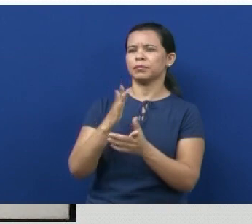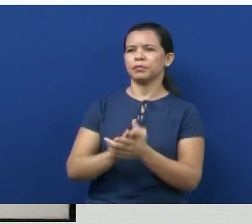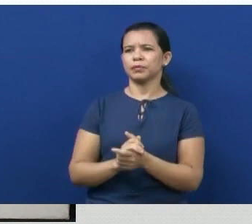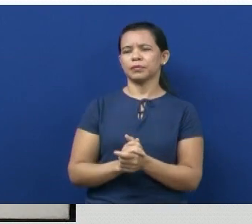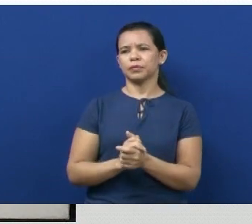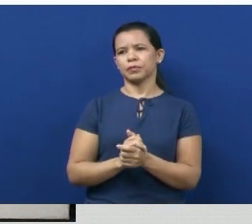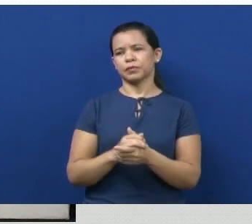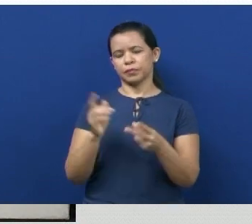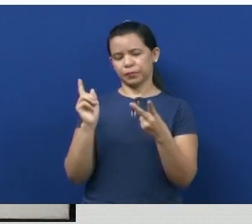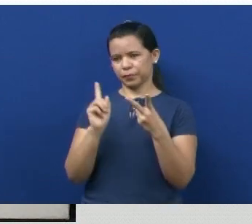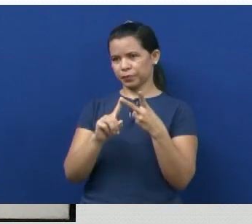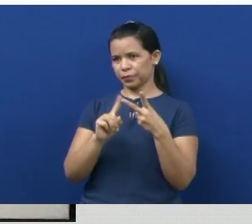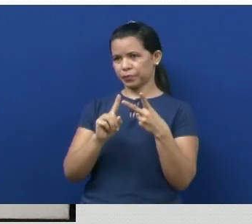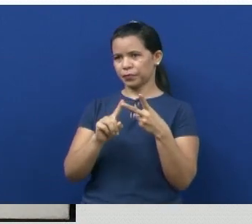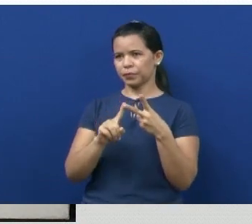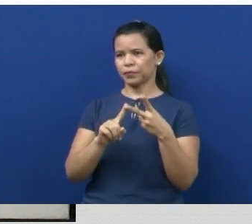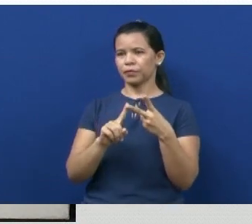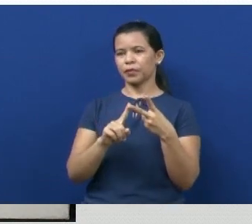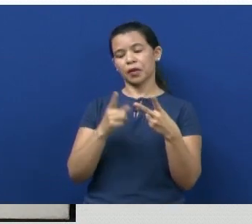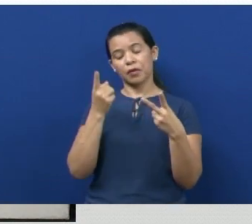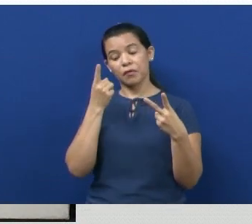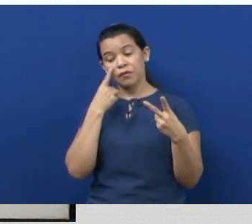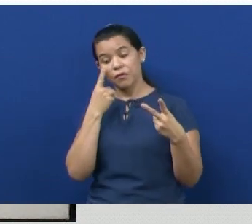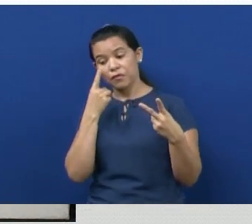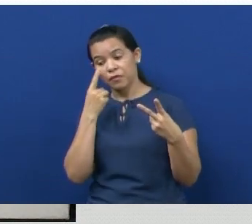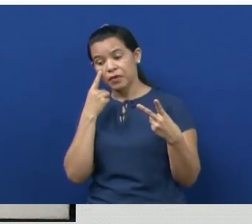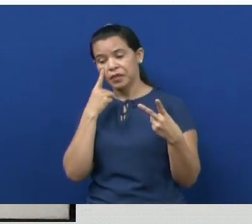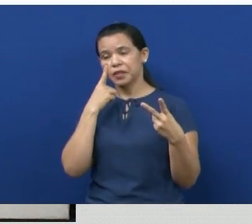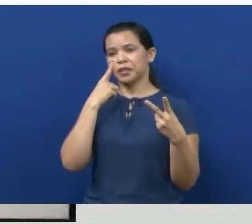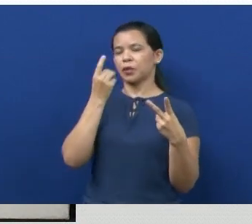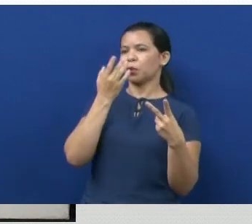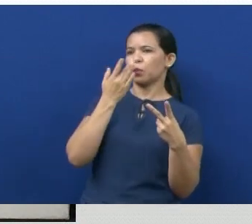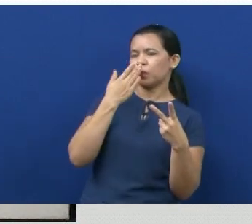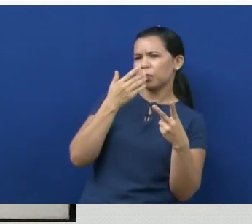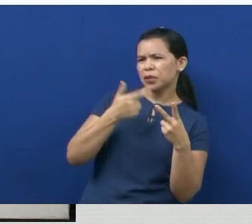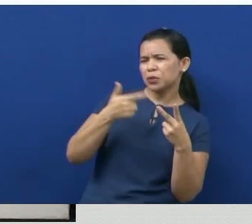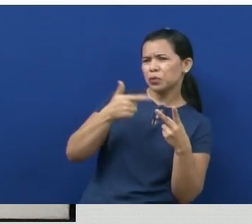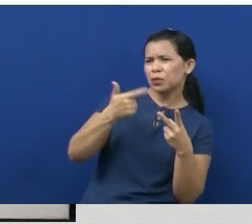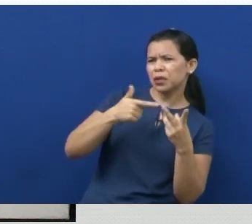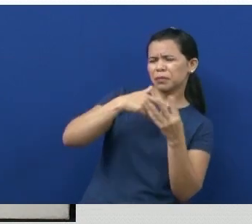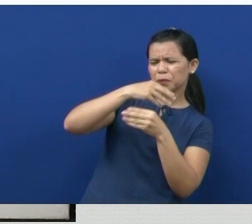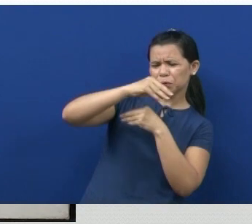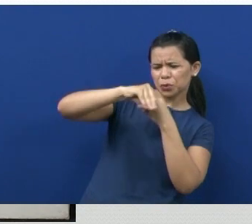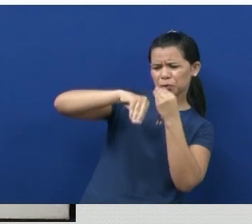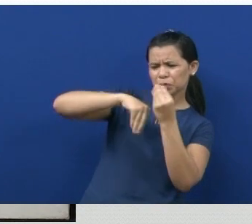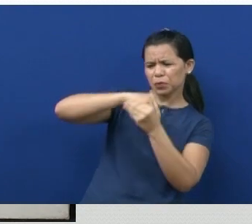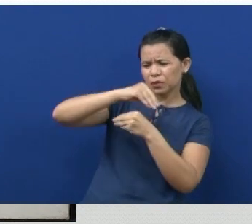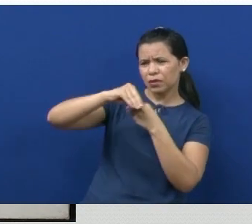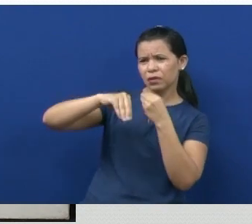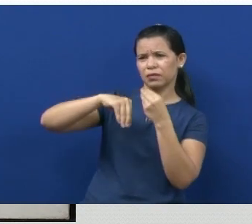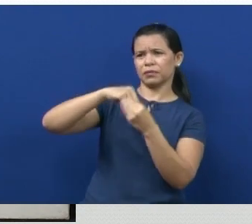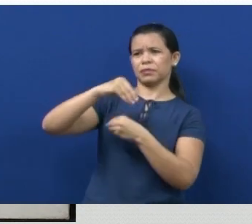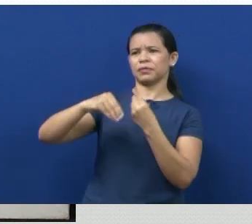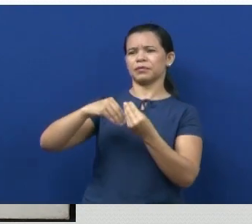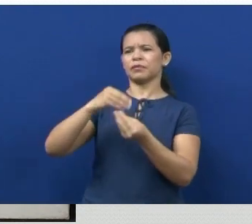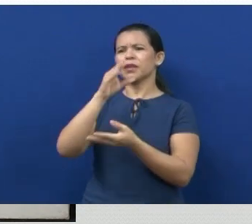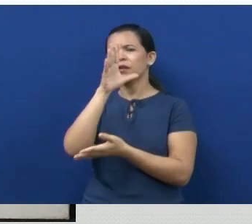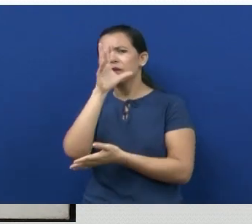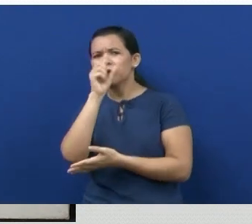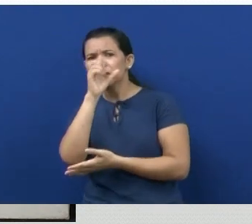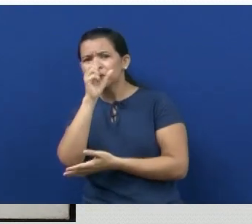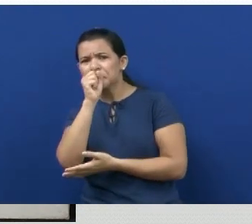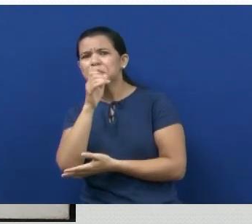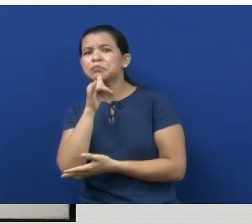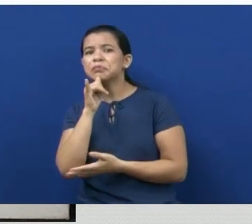na obra O Olho da Esfinge, nós podemos ver as cores secundárias se misturando a estas primárias. Nós temos o laranja